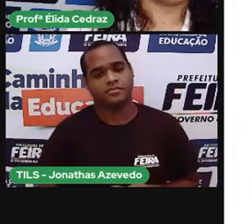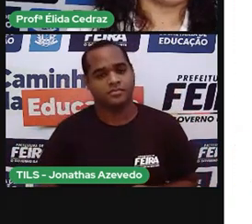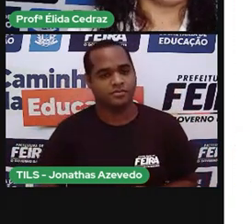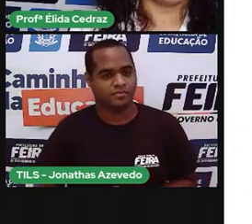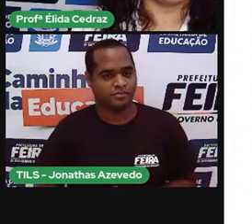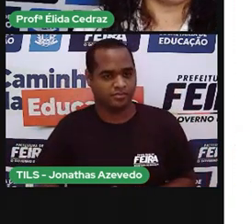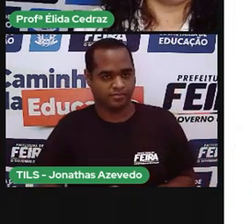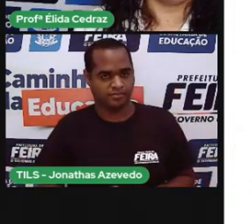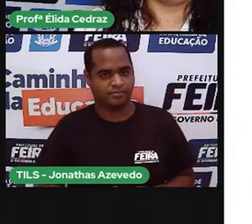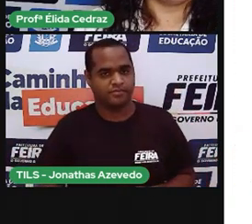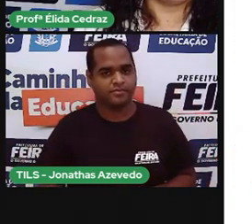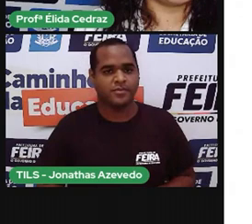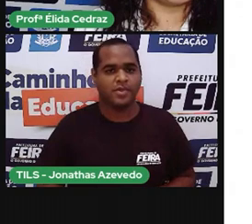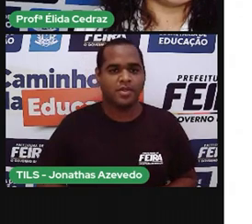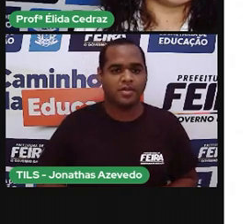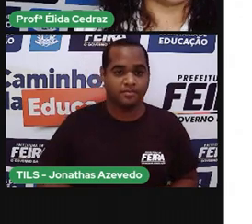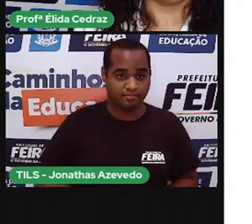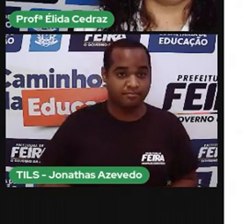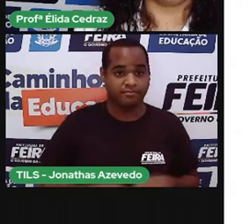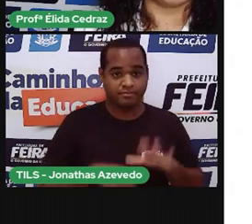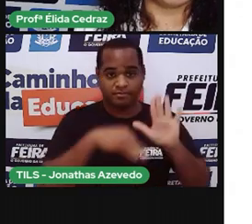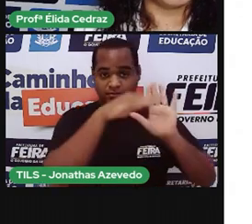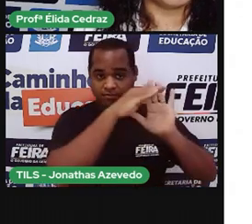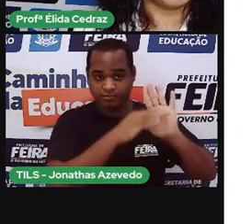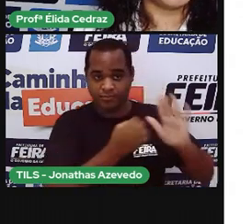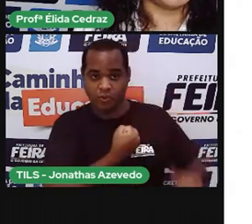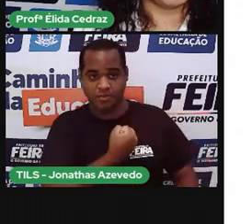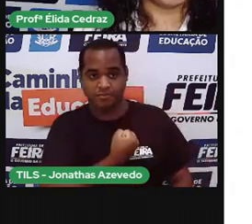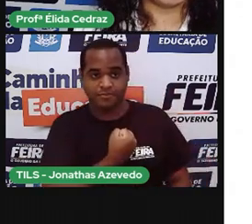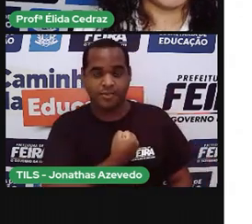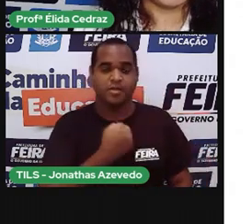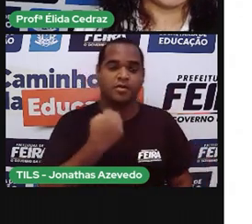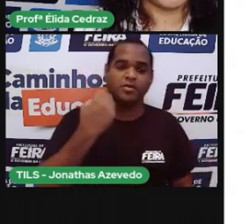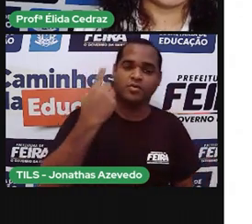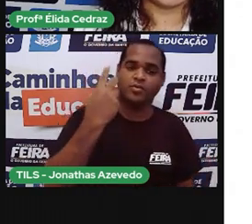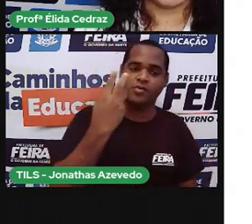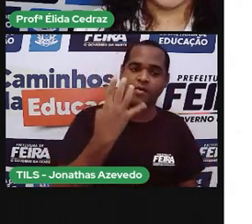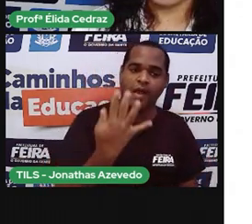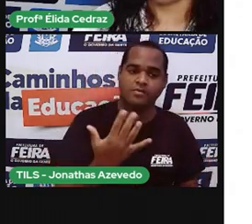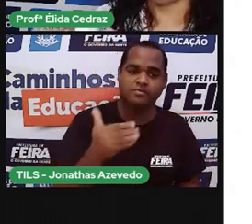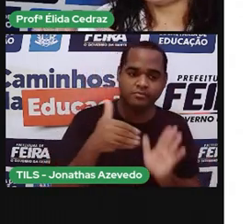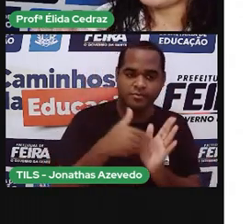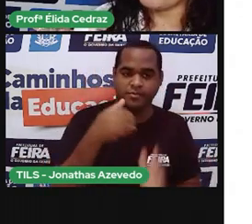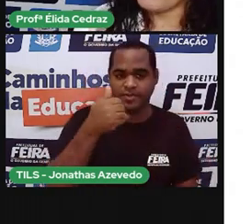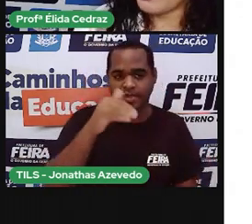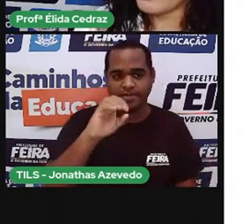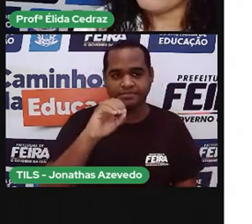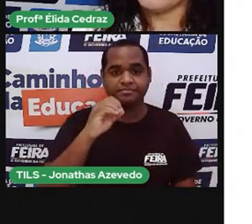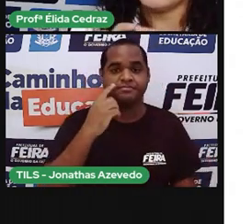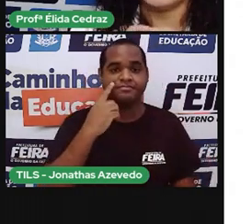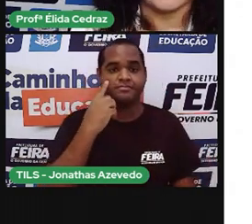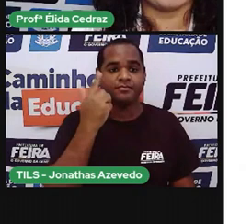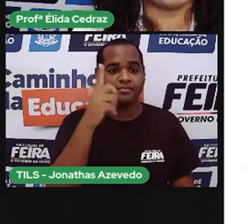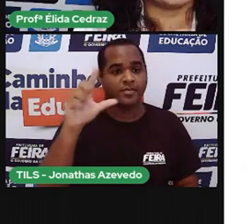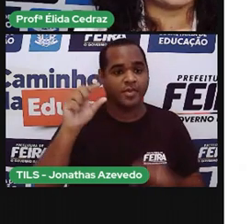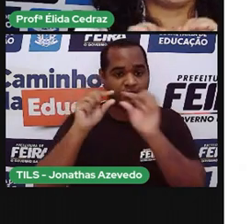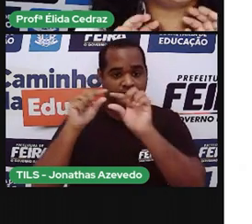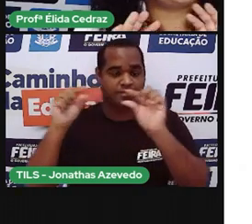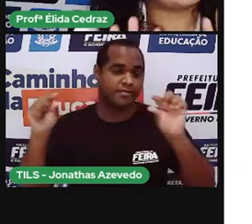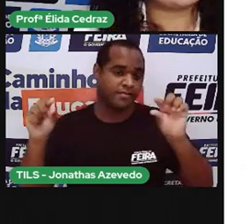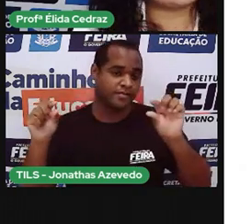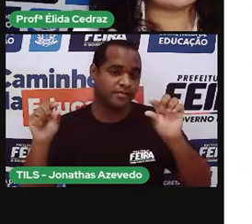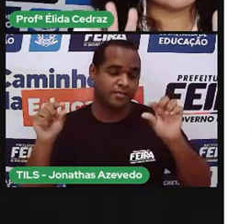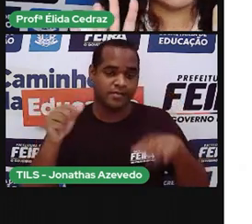A Pró colocou uma lista de números, de 1 a 10, porque ao lado a Pró